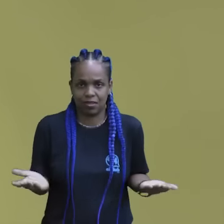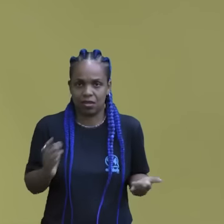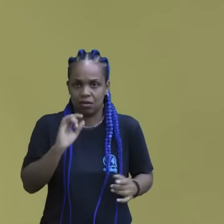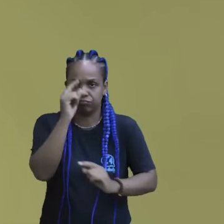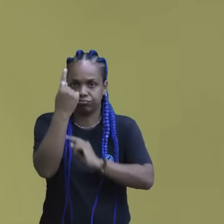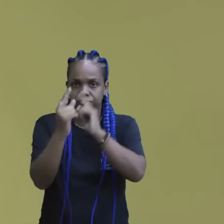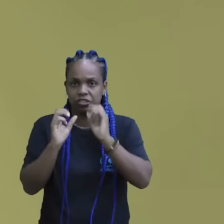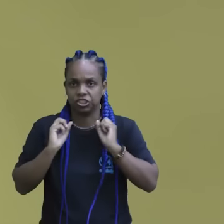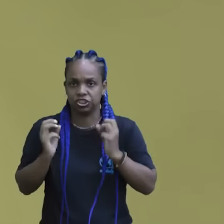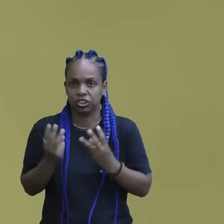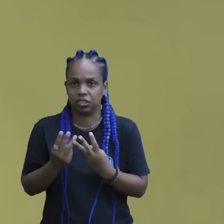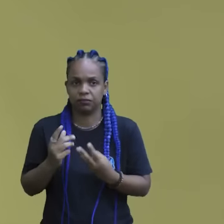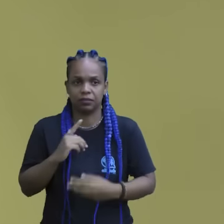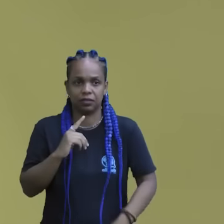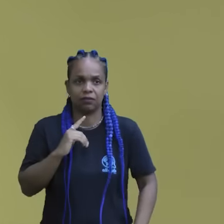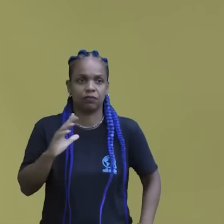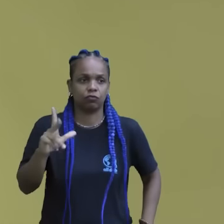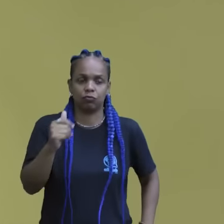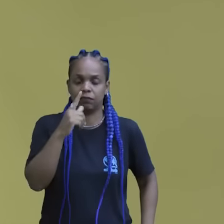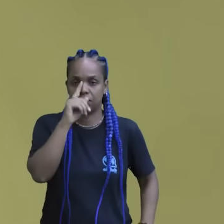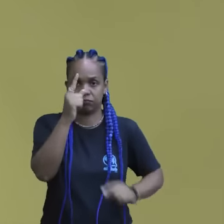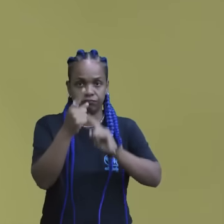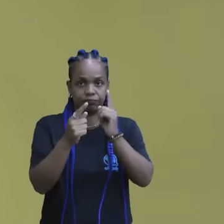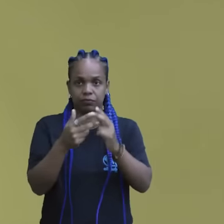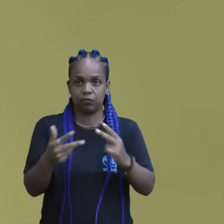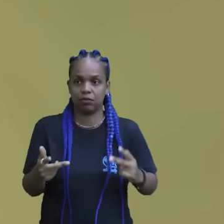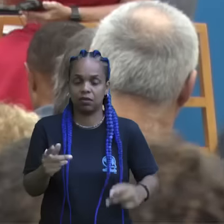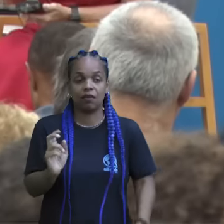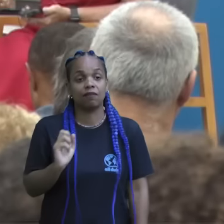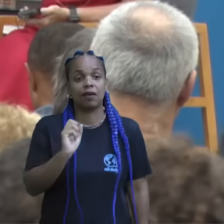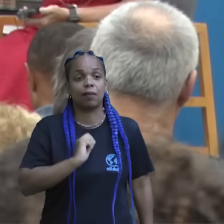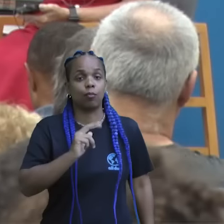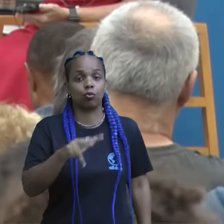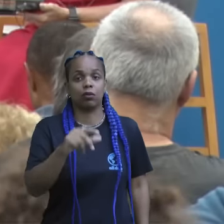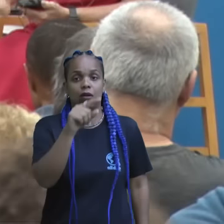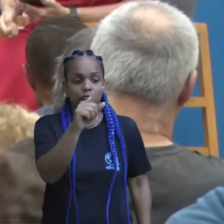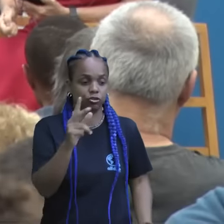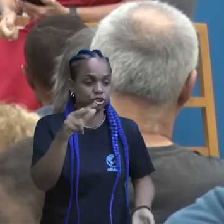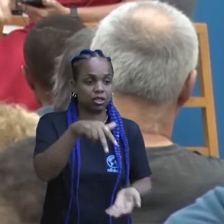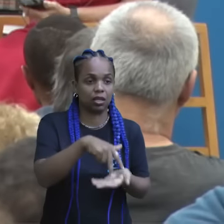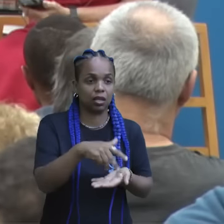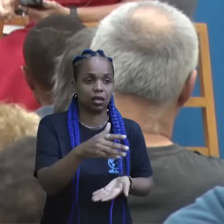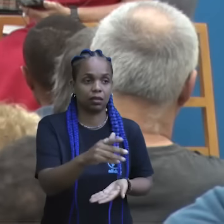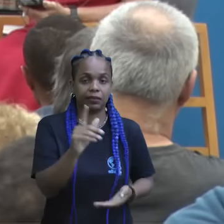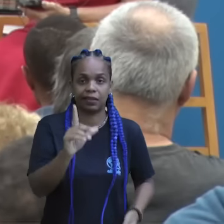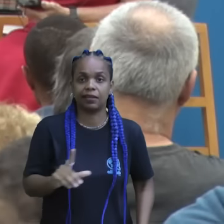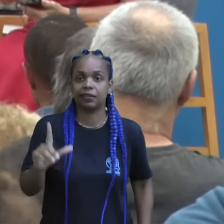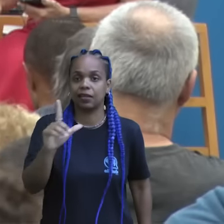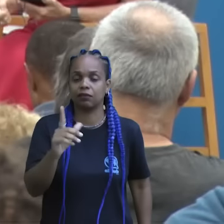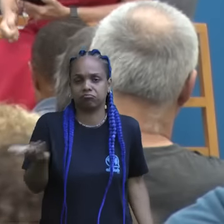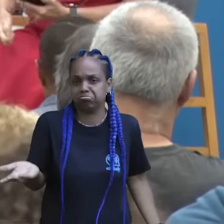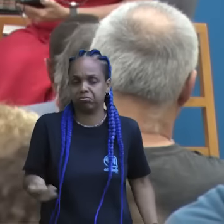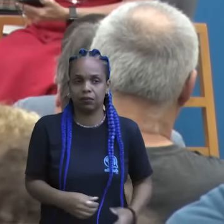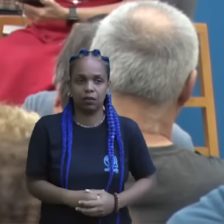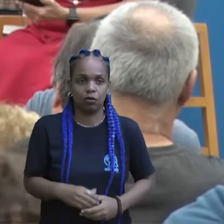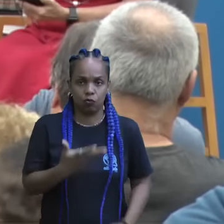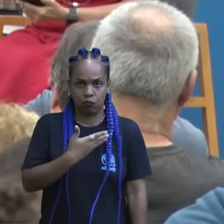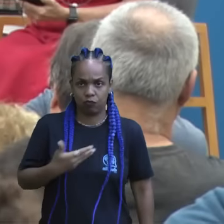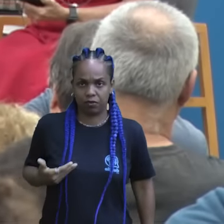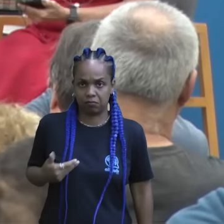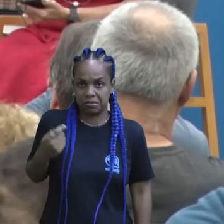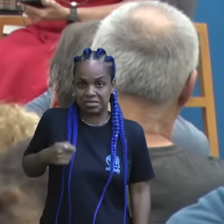com essa de Queiroz. O governo tinha que, há muito tempo, ter bancado essa publicação das